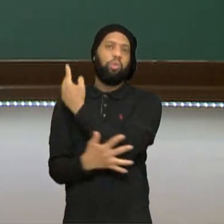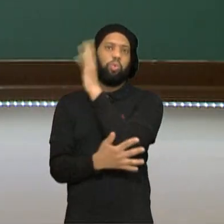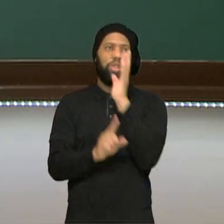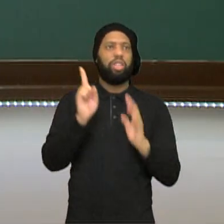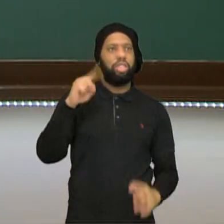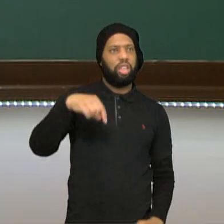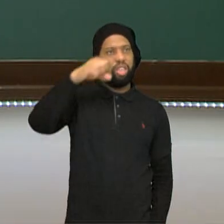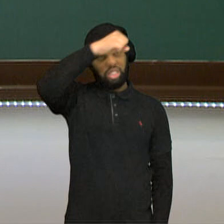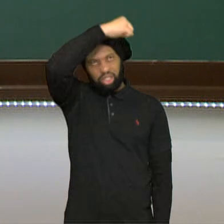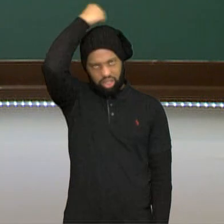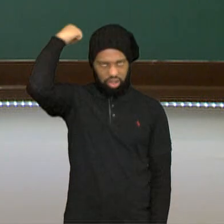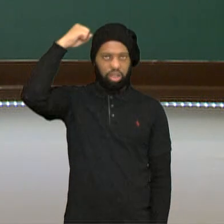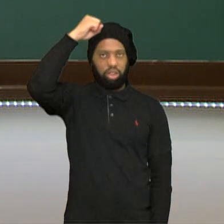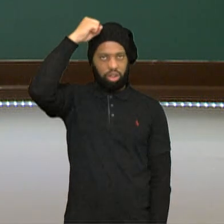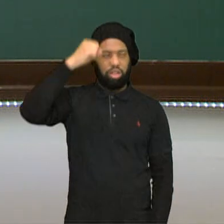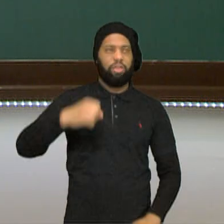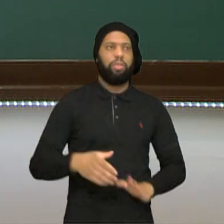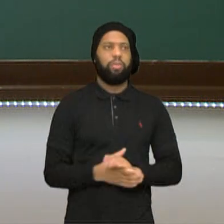natureza.